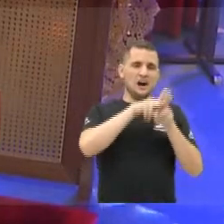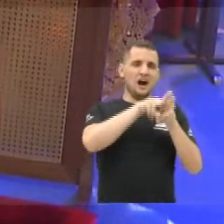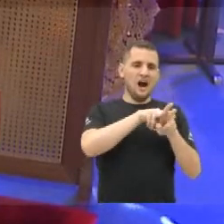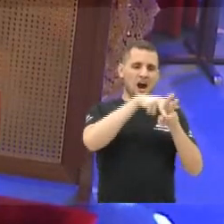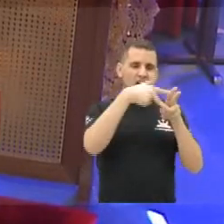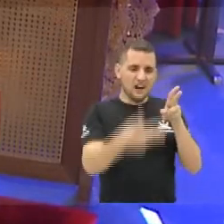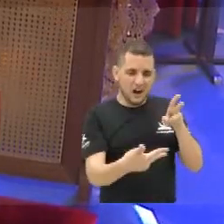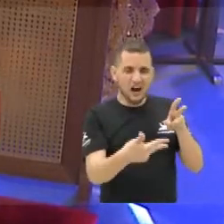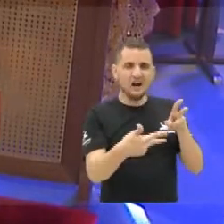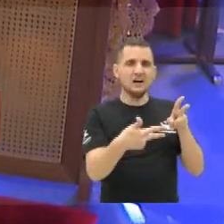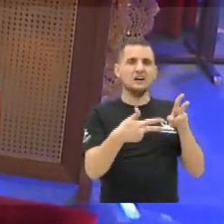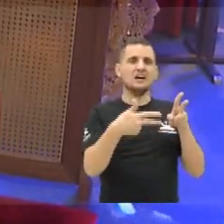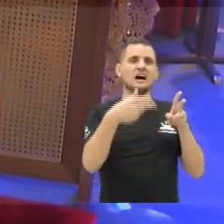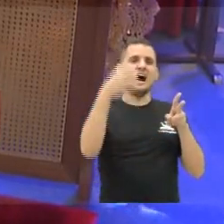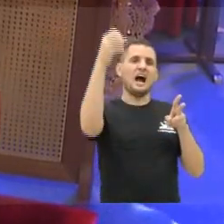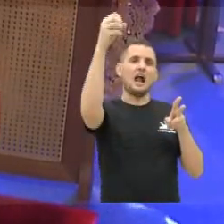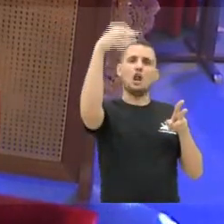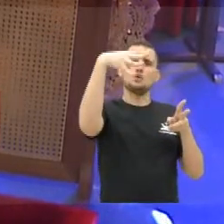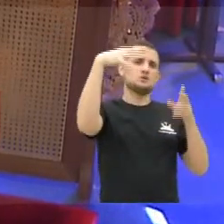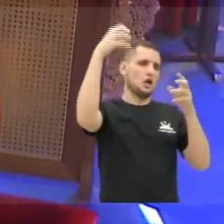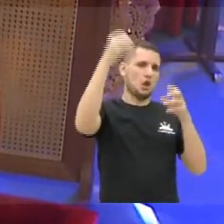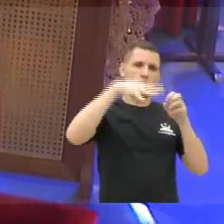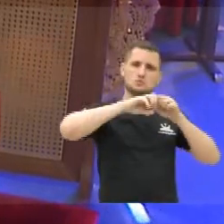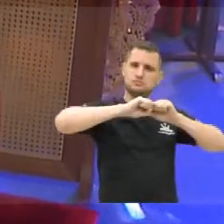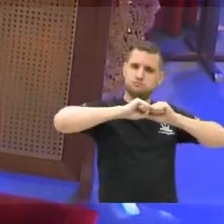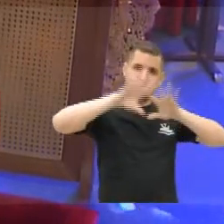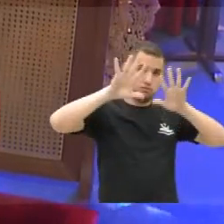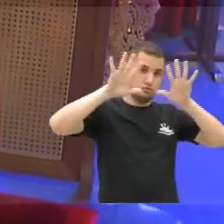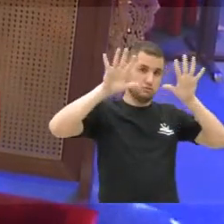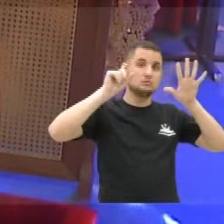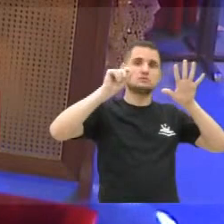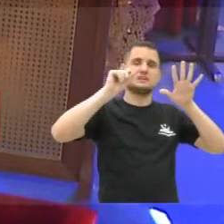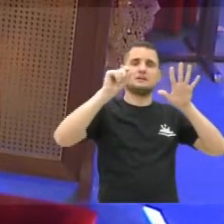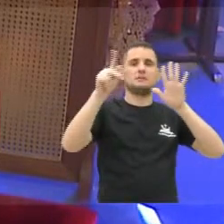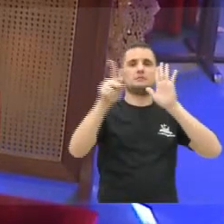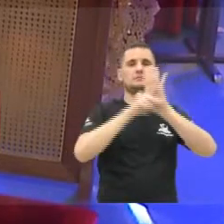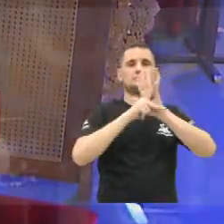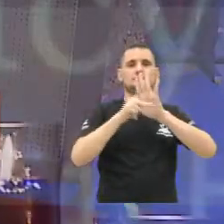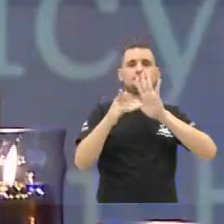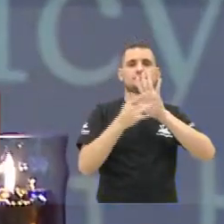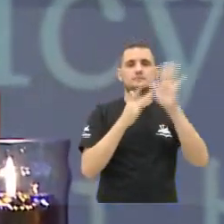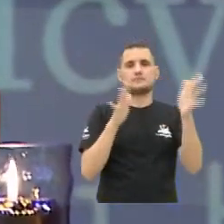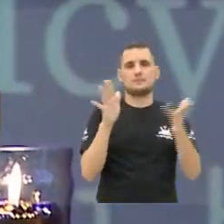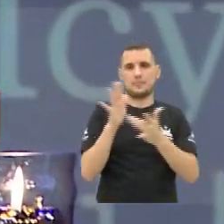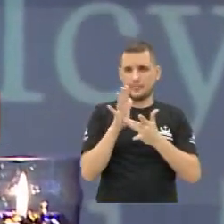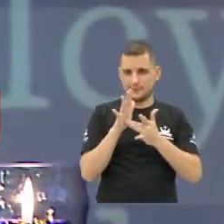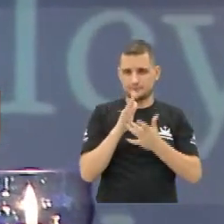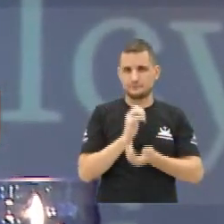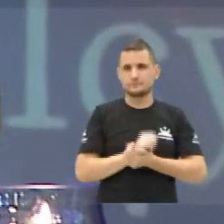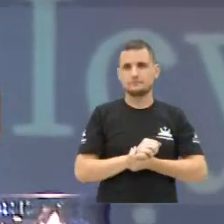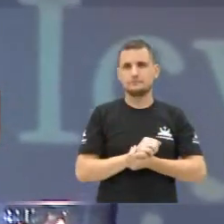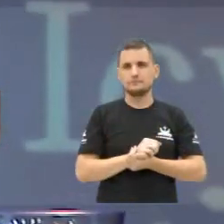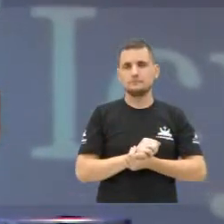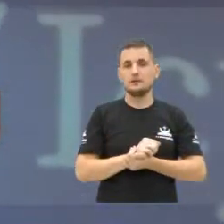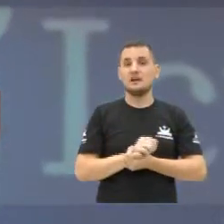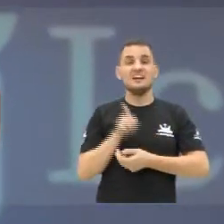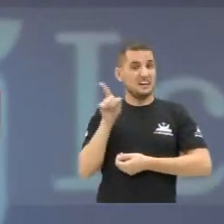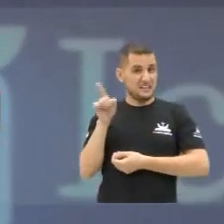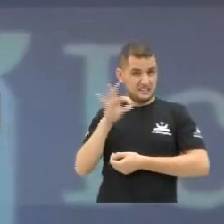sol o cercou. Essa luz é Jesus. E esse sacerdote, que eu me espelho muito